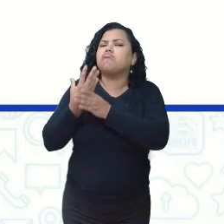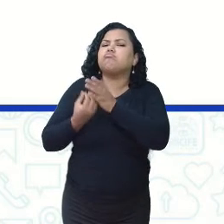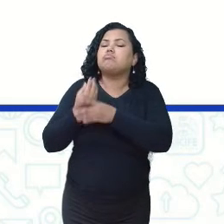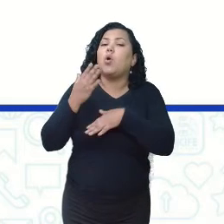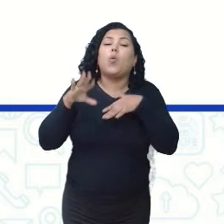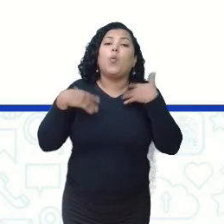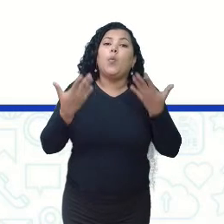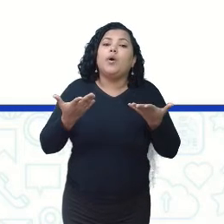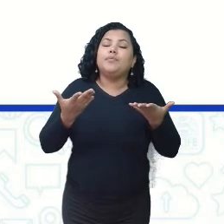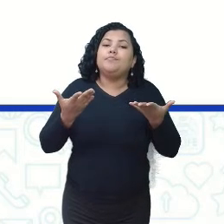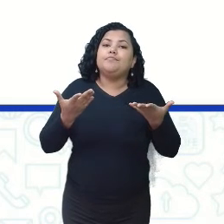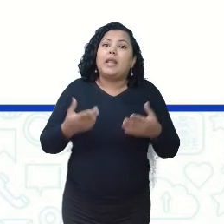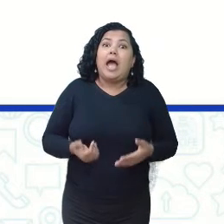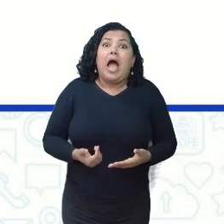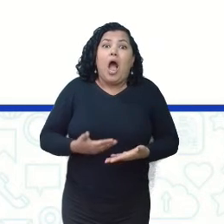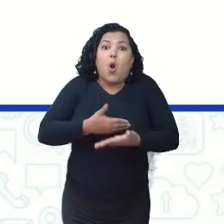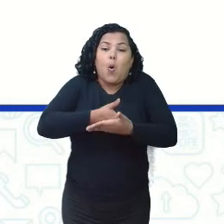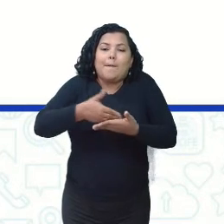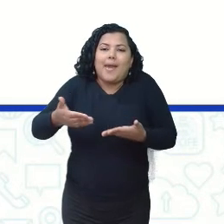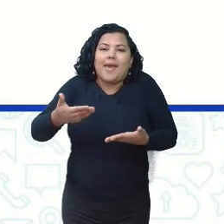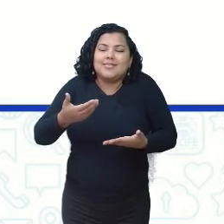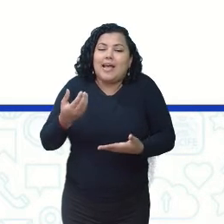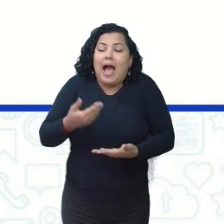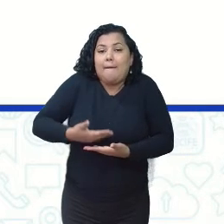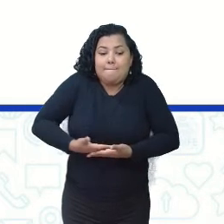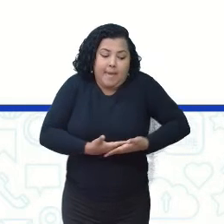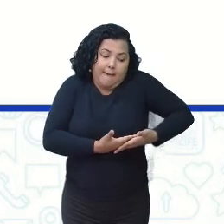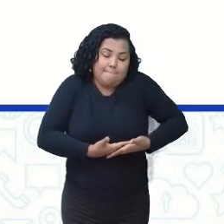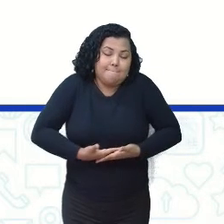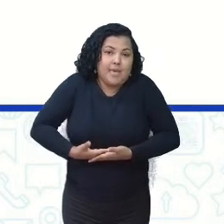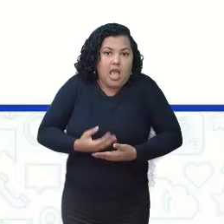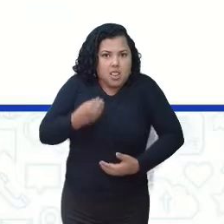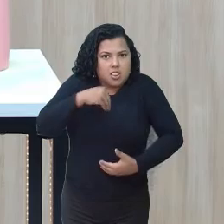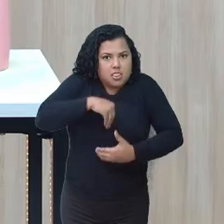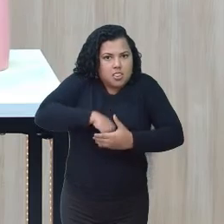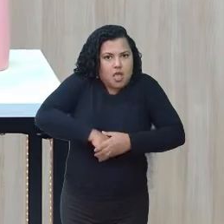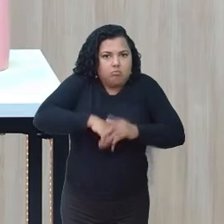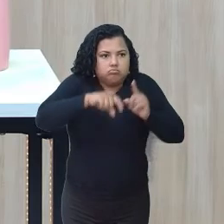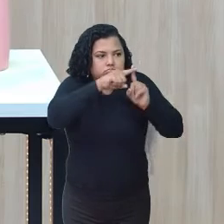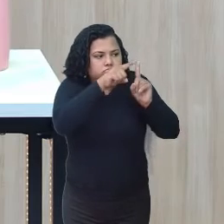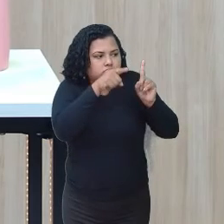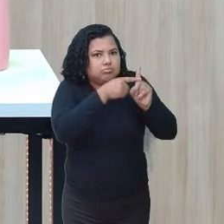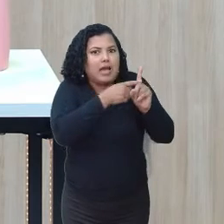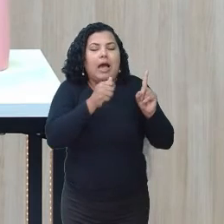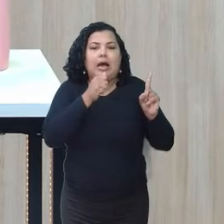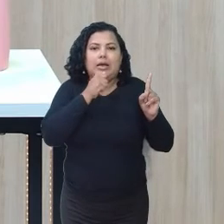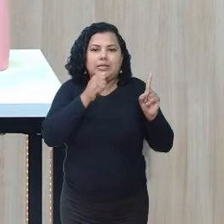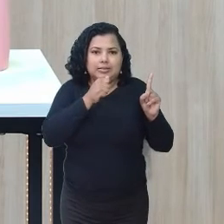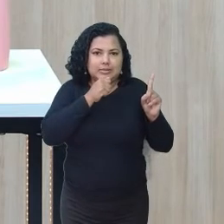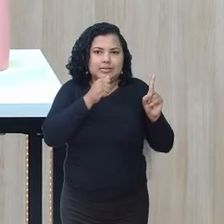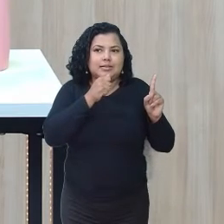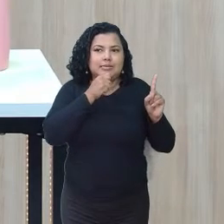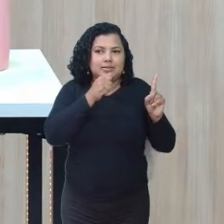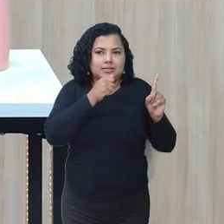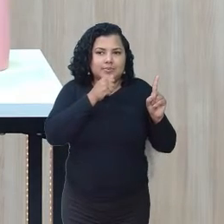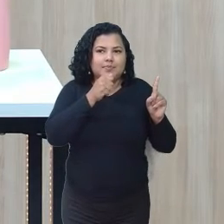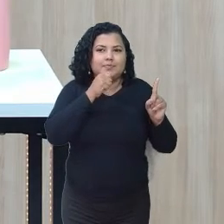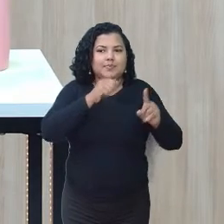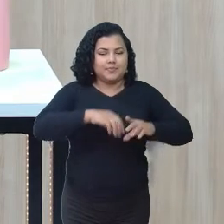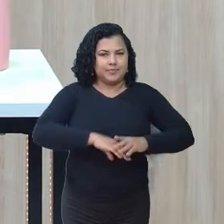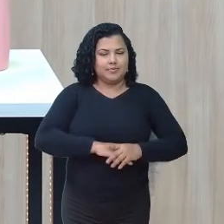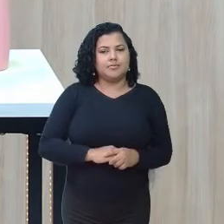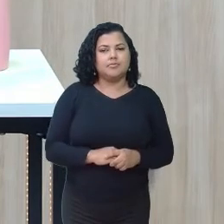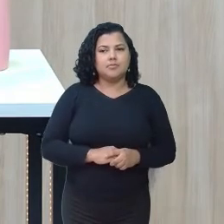desde a fase fetal. Curioso, não? Então, às vezes imaginamos que só podemos